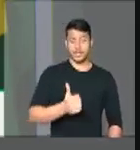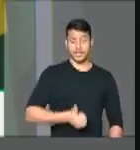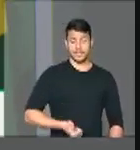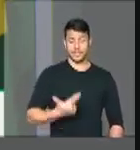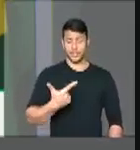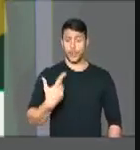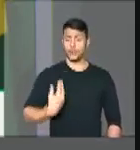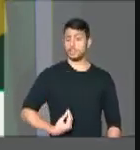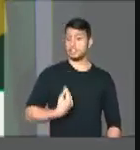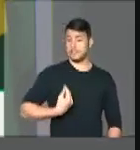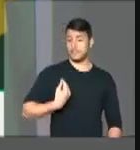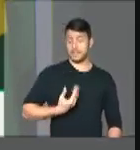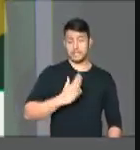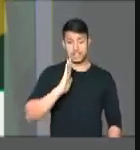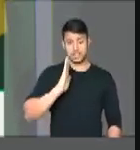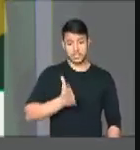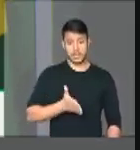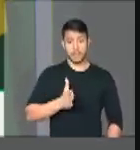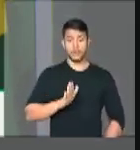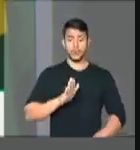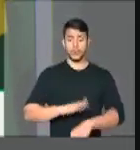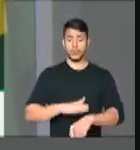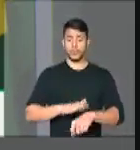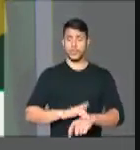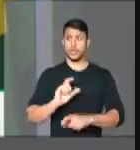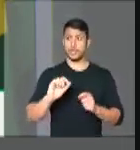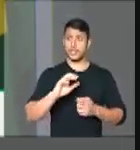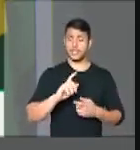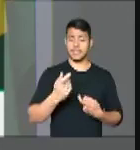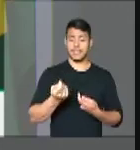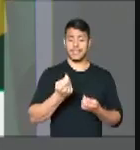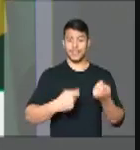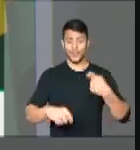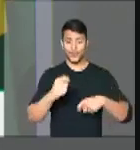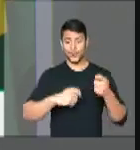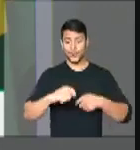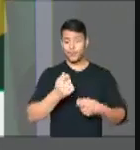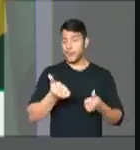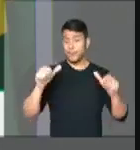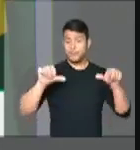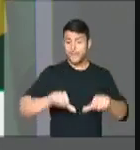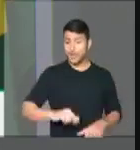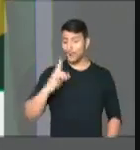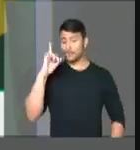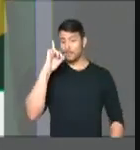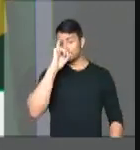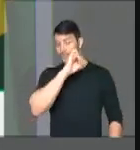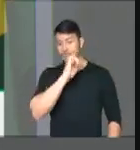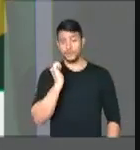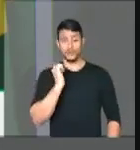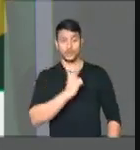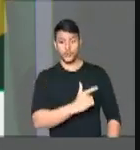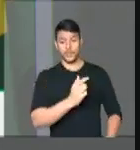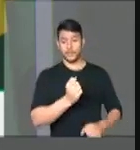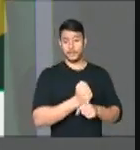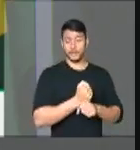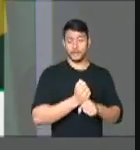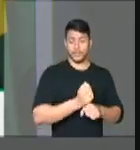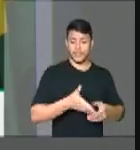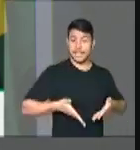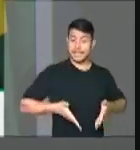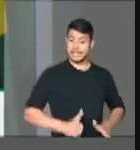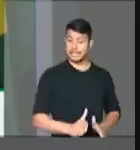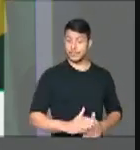12 primeiros anos de vida num patamar econômico pior do que aquele do ano em que